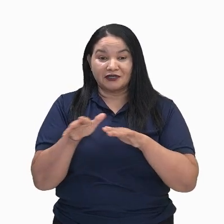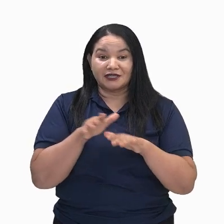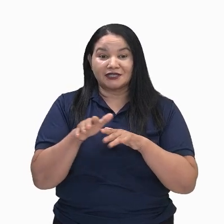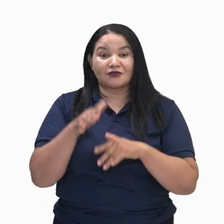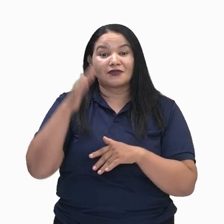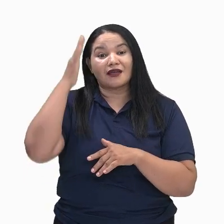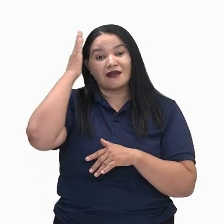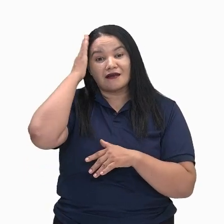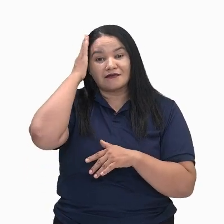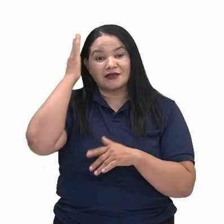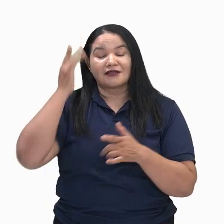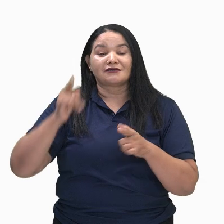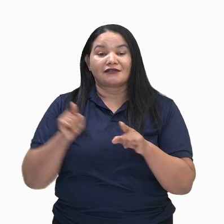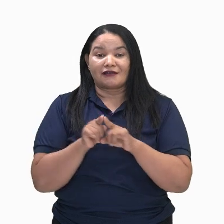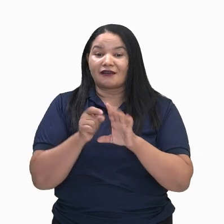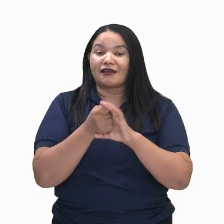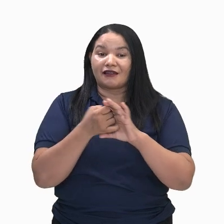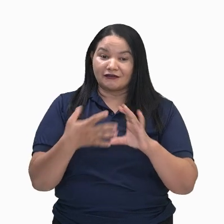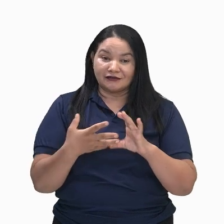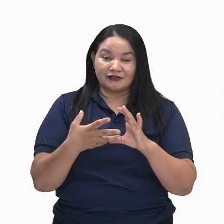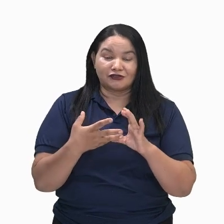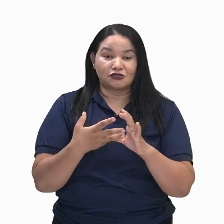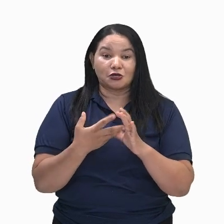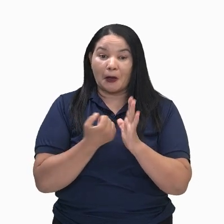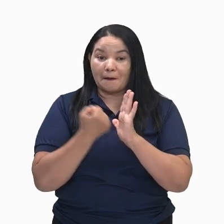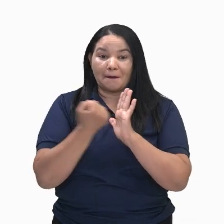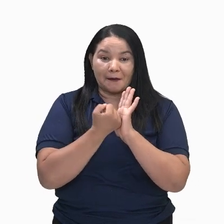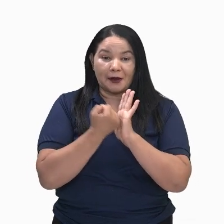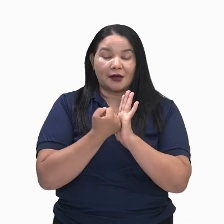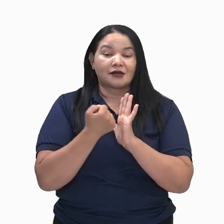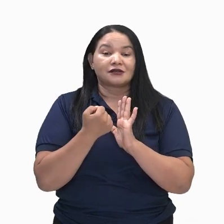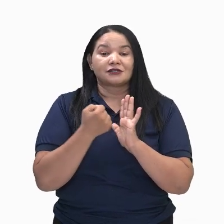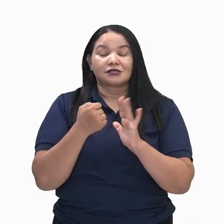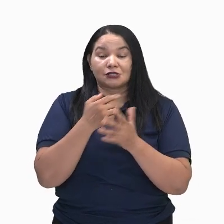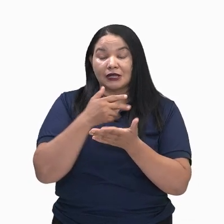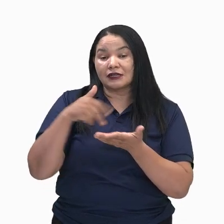cabeça, uma característica marcante do zouk,